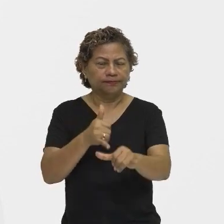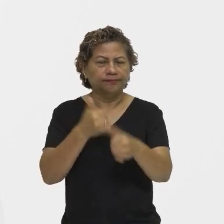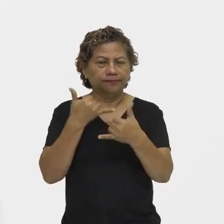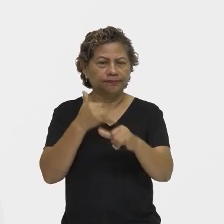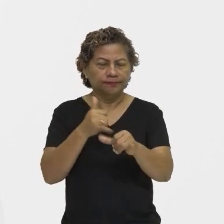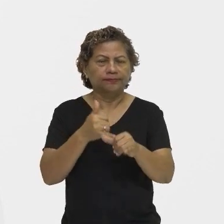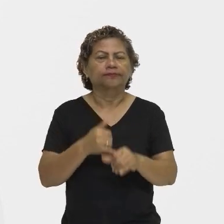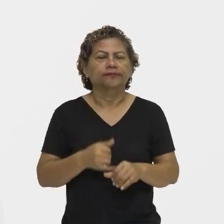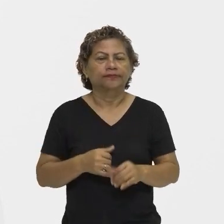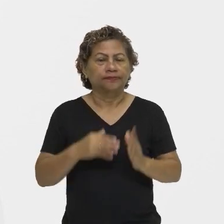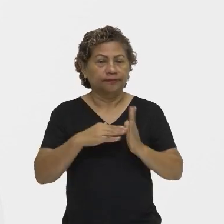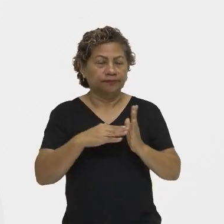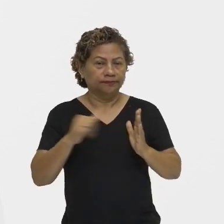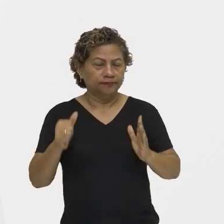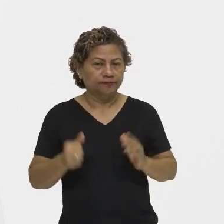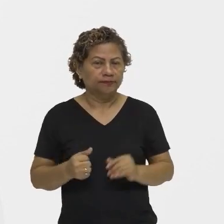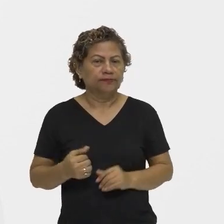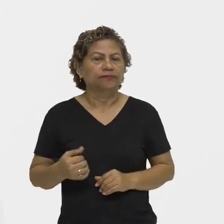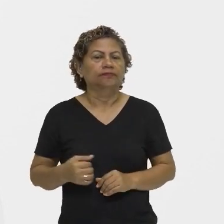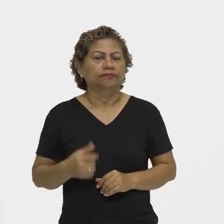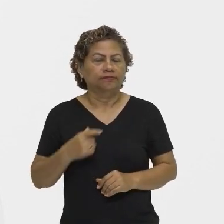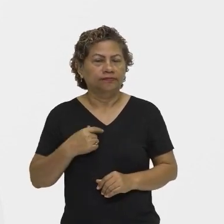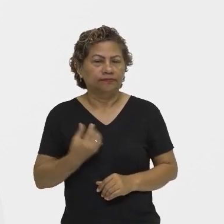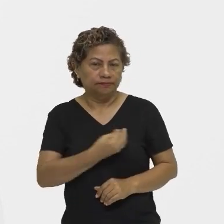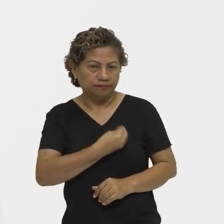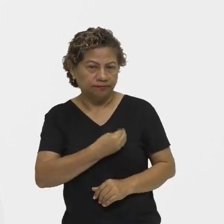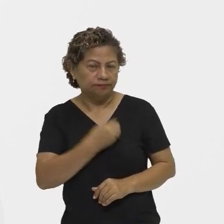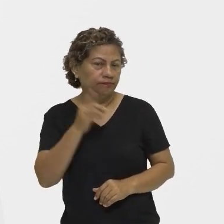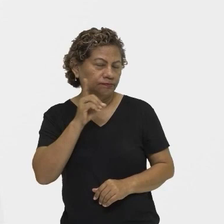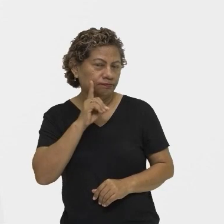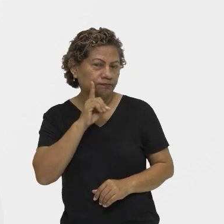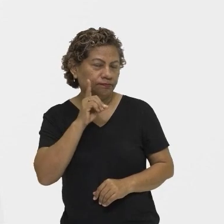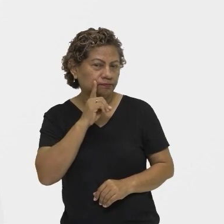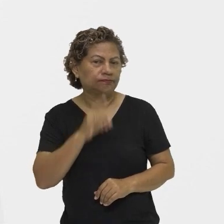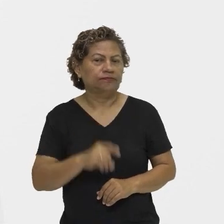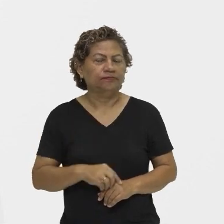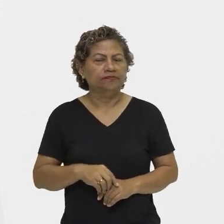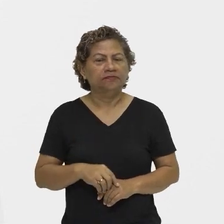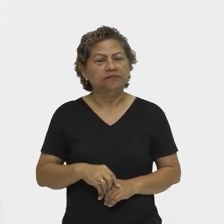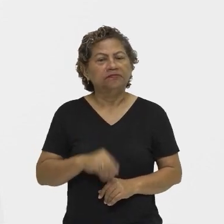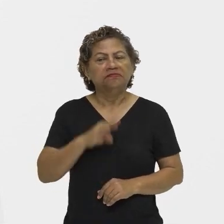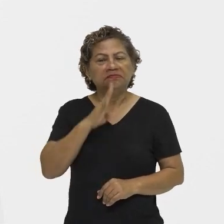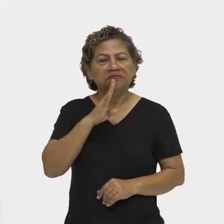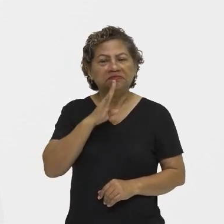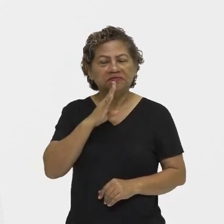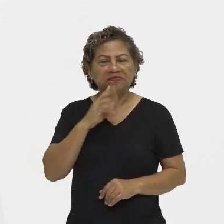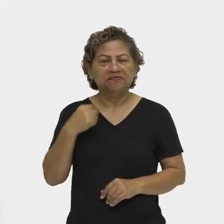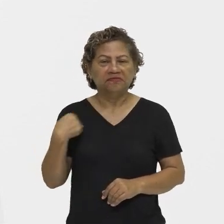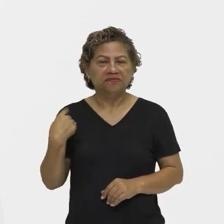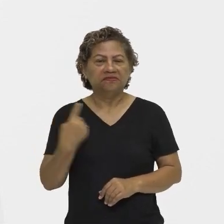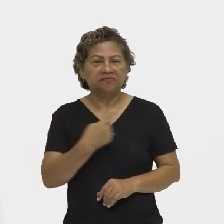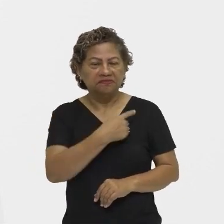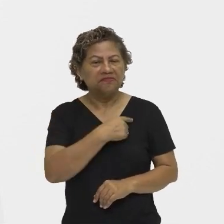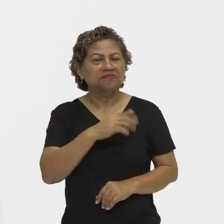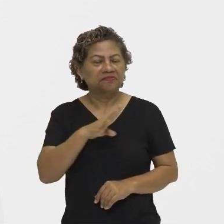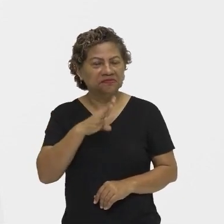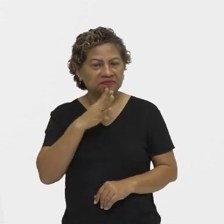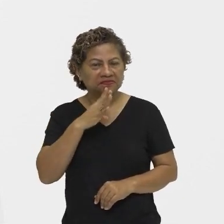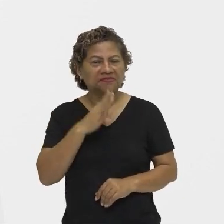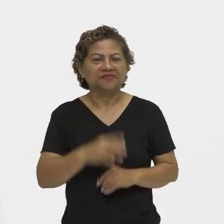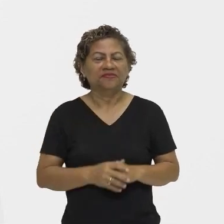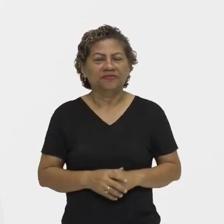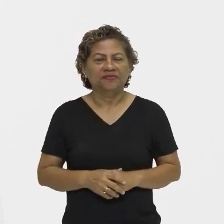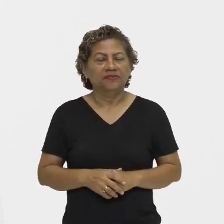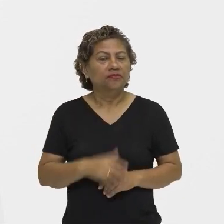modalidade de energia mais presente em nosso cotidiano e a mais conhecida, né? Todas as outras formas que eu